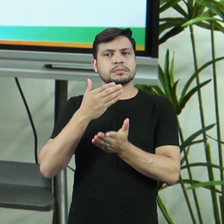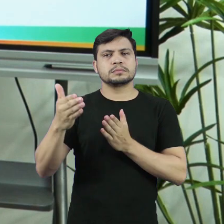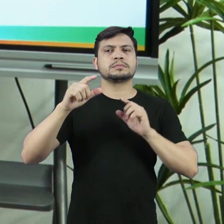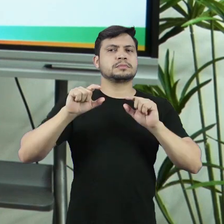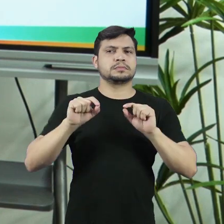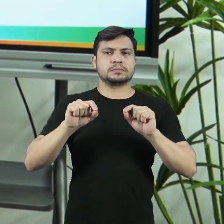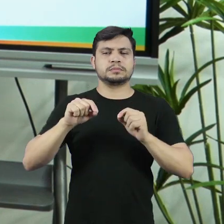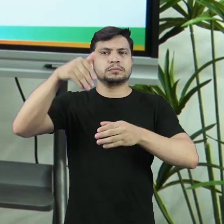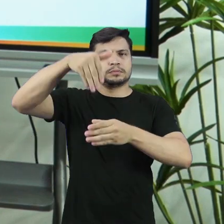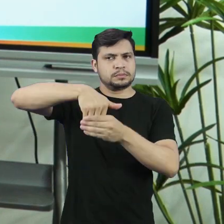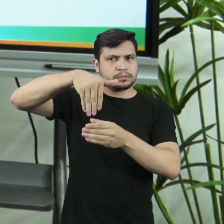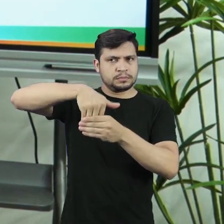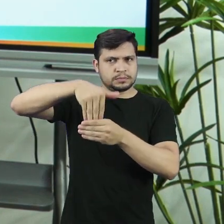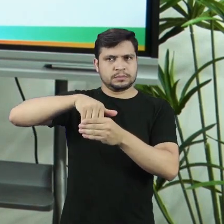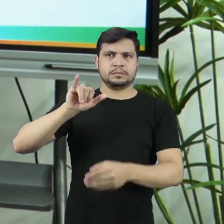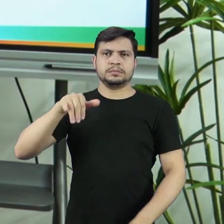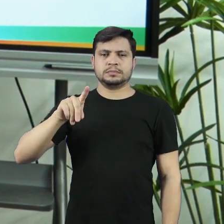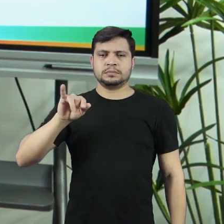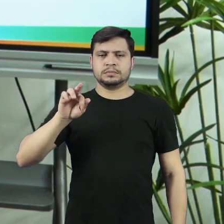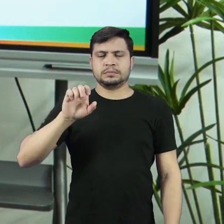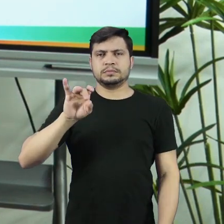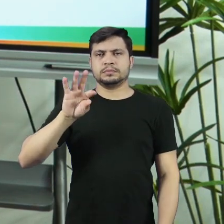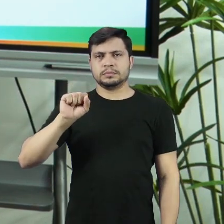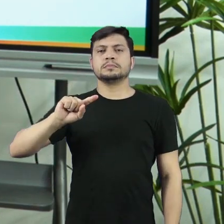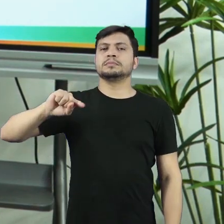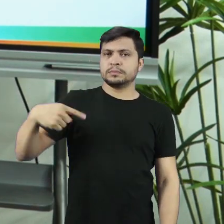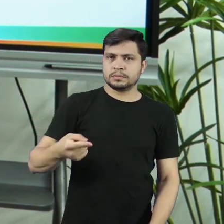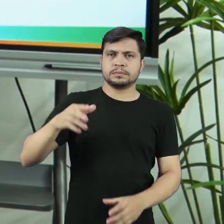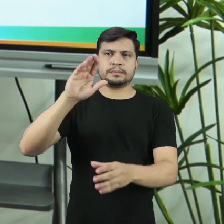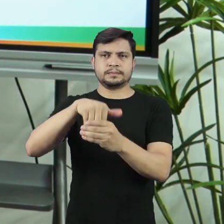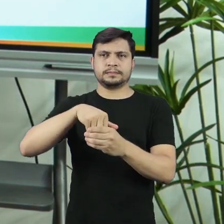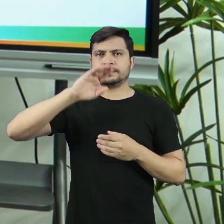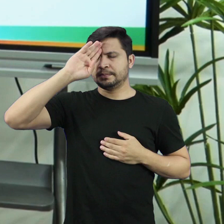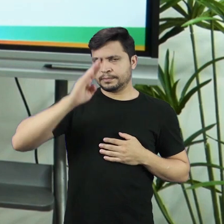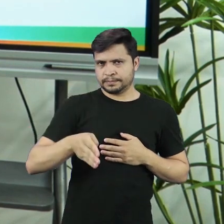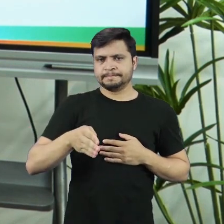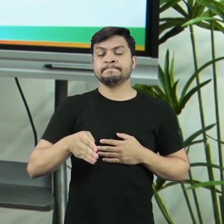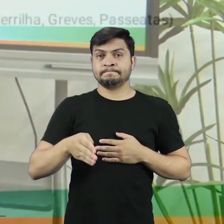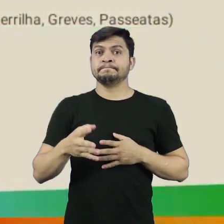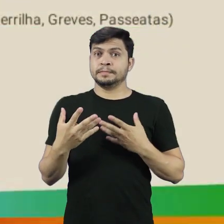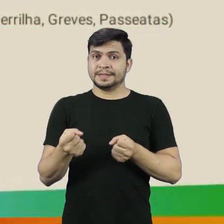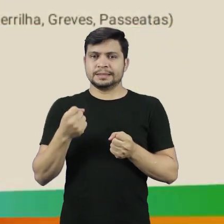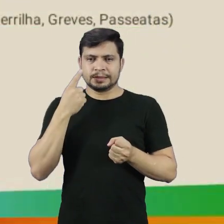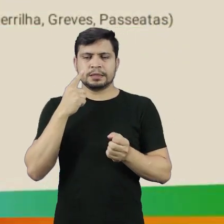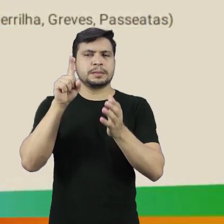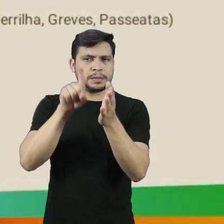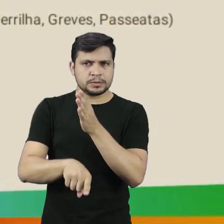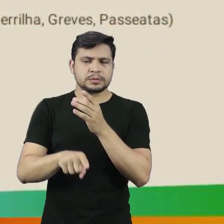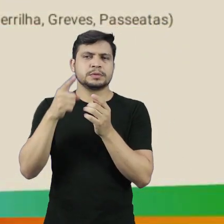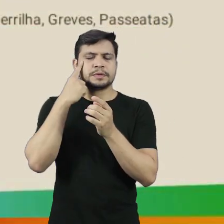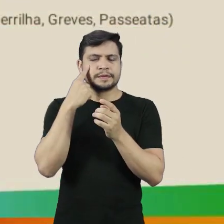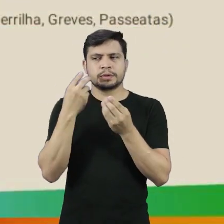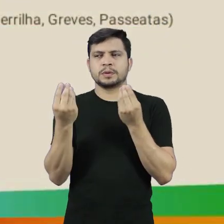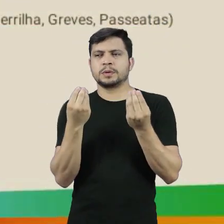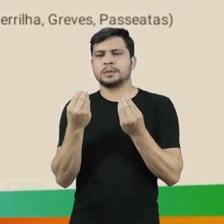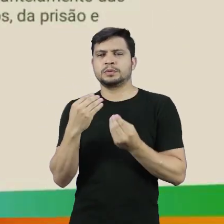só depois de eleição direta. Aí a gente vai fazer uma questão também para tentar perceber como que ditadura civil-militar brasileira e Guerra Fria se